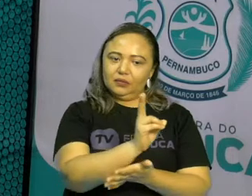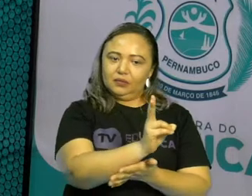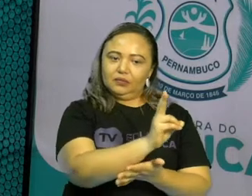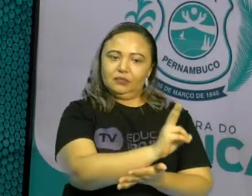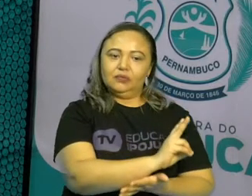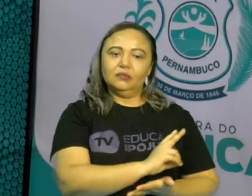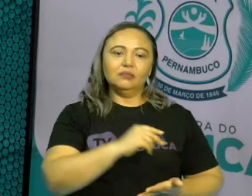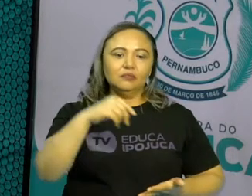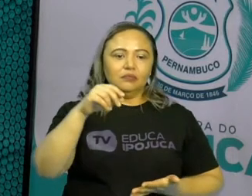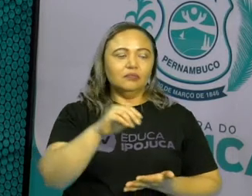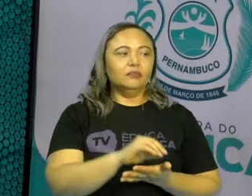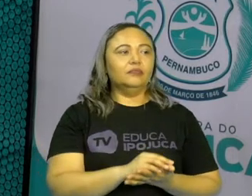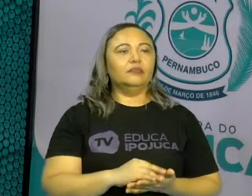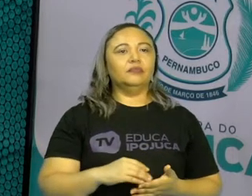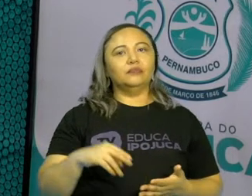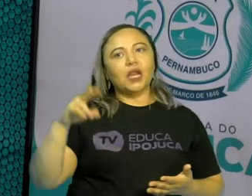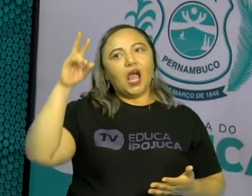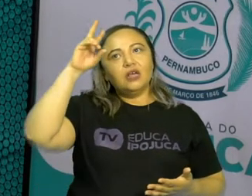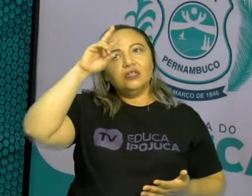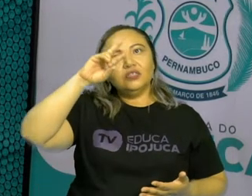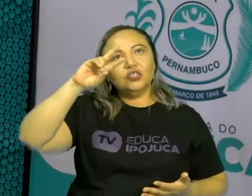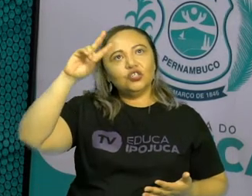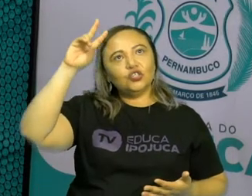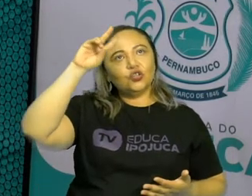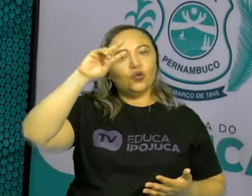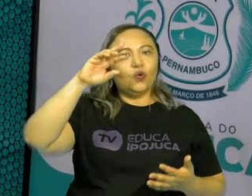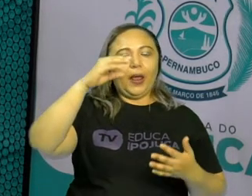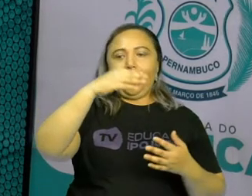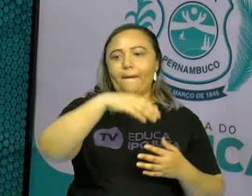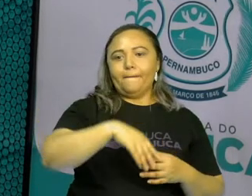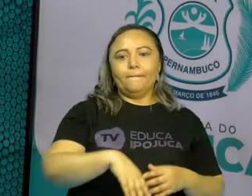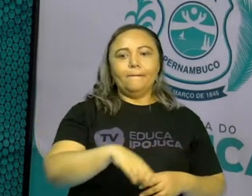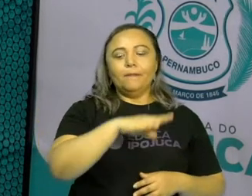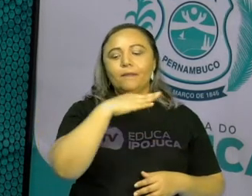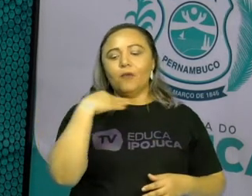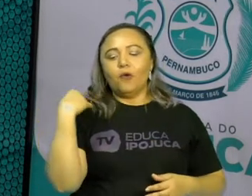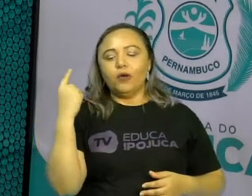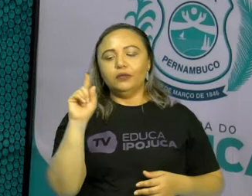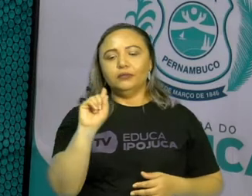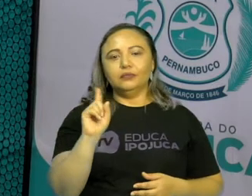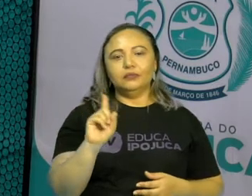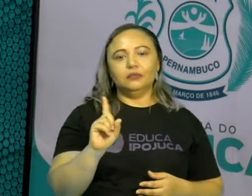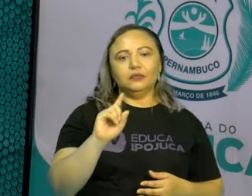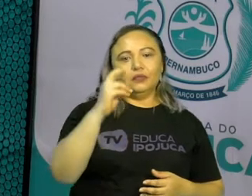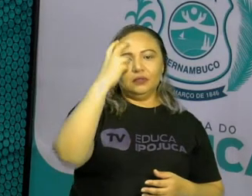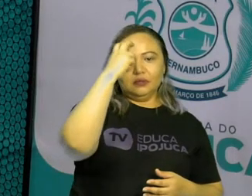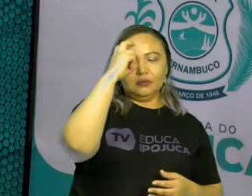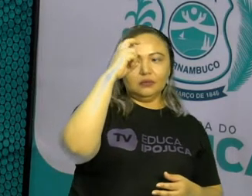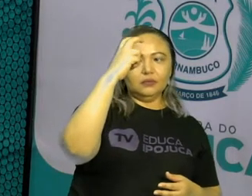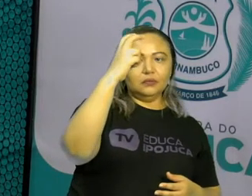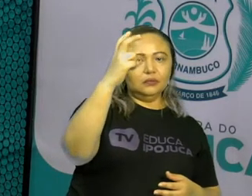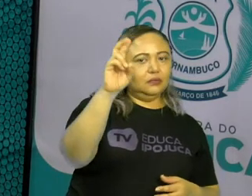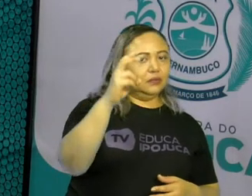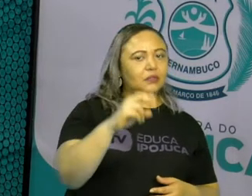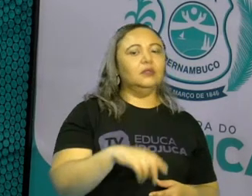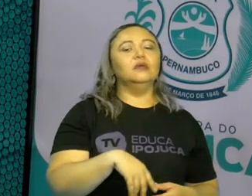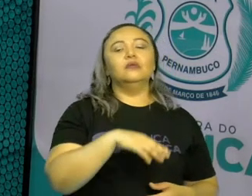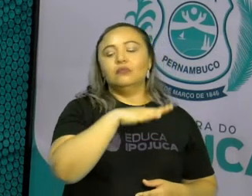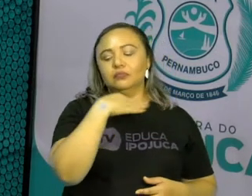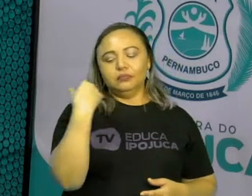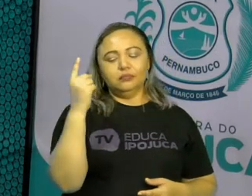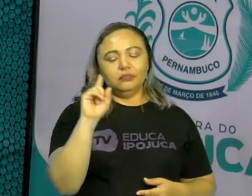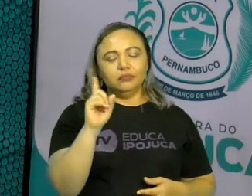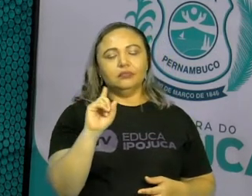de cultura que a história nunca morre, a cultura nunca morre. Ela está sempre viva no nosso